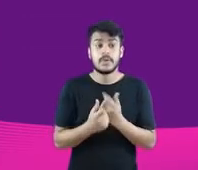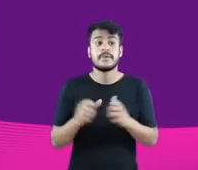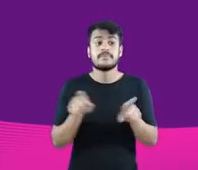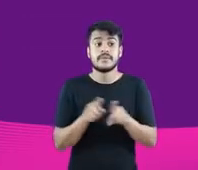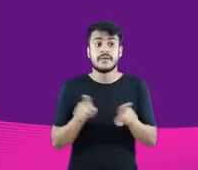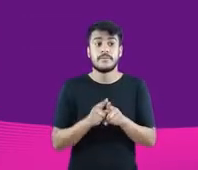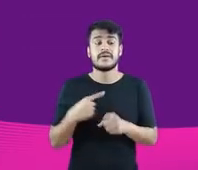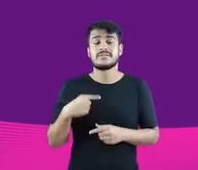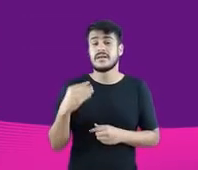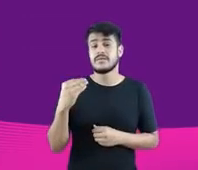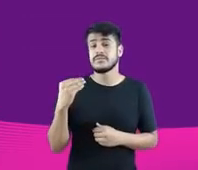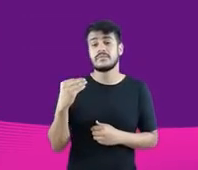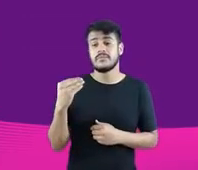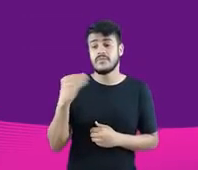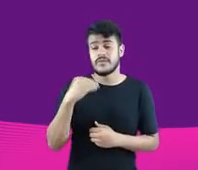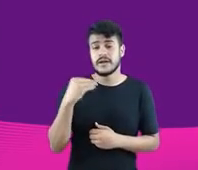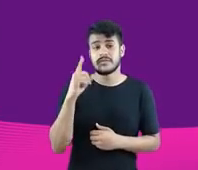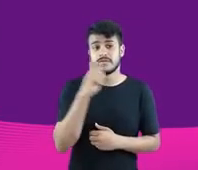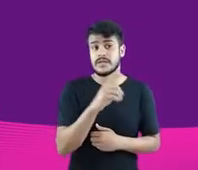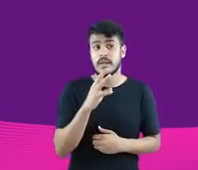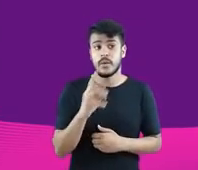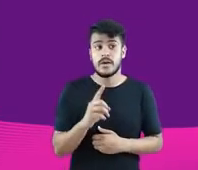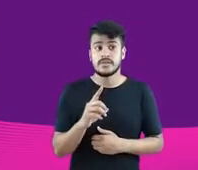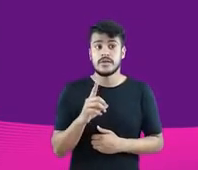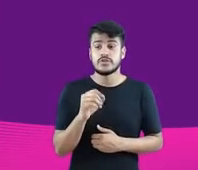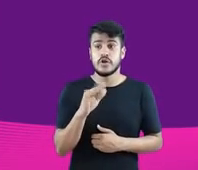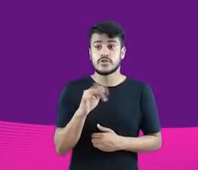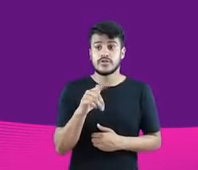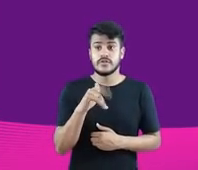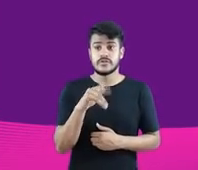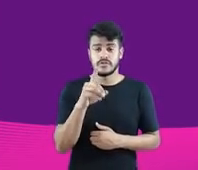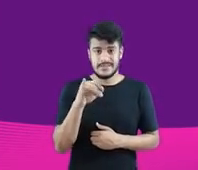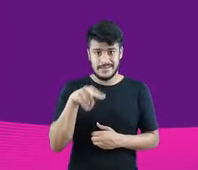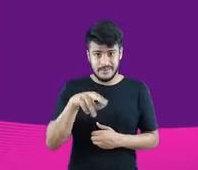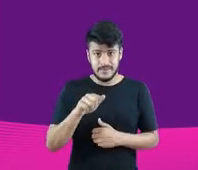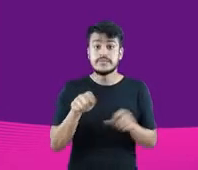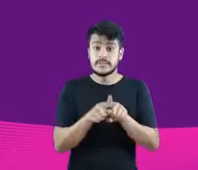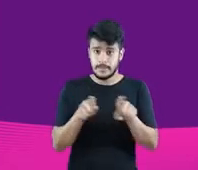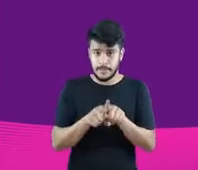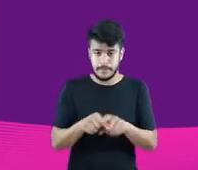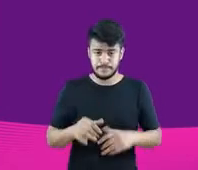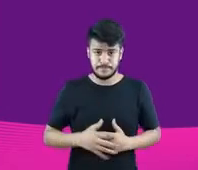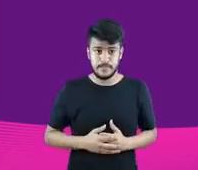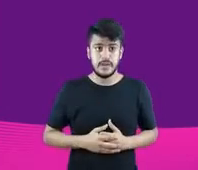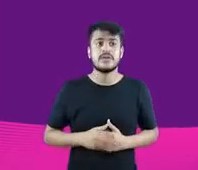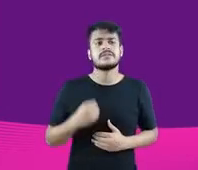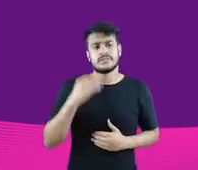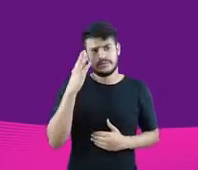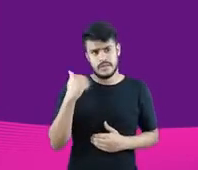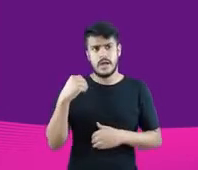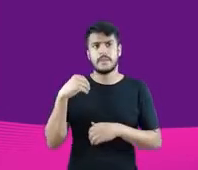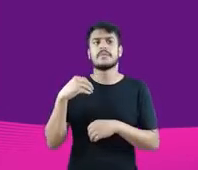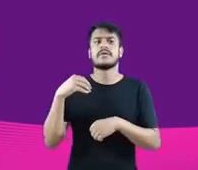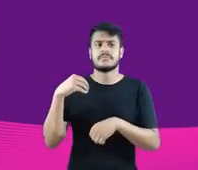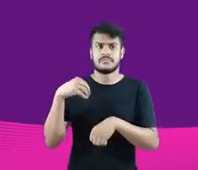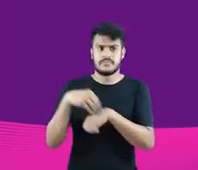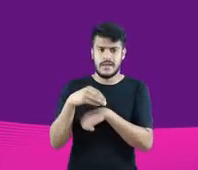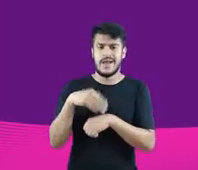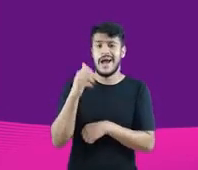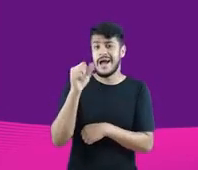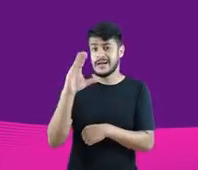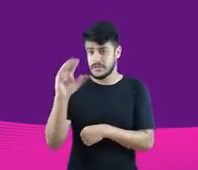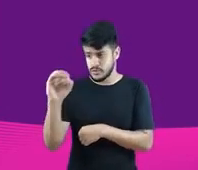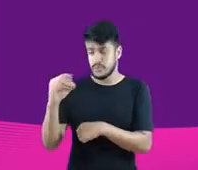desconhecido, doxorubicina e taxanes, tá? Apesar da ASCO recomendar que a gente realmente converse